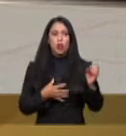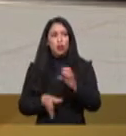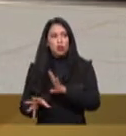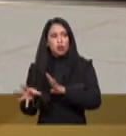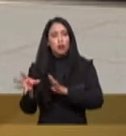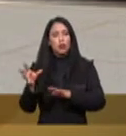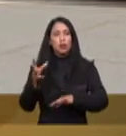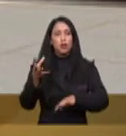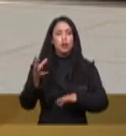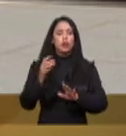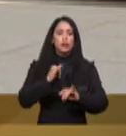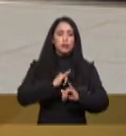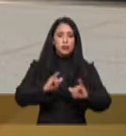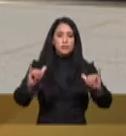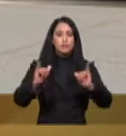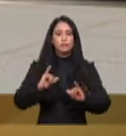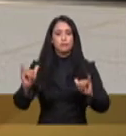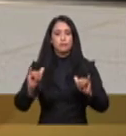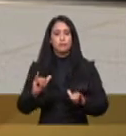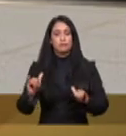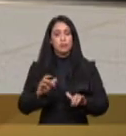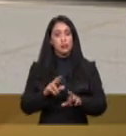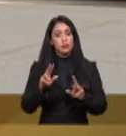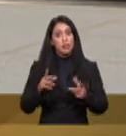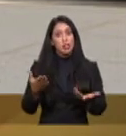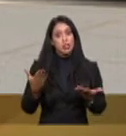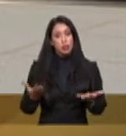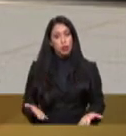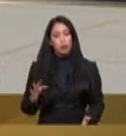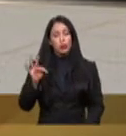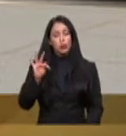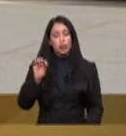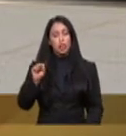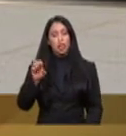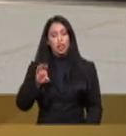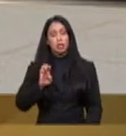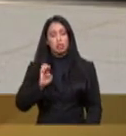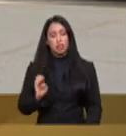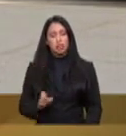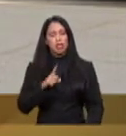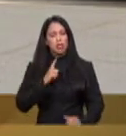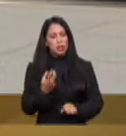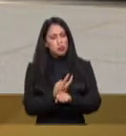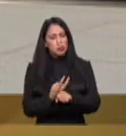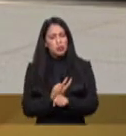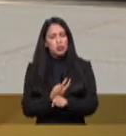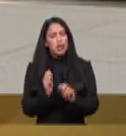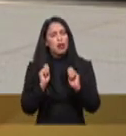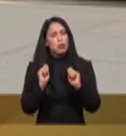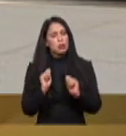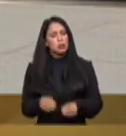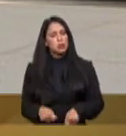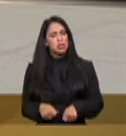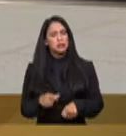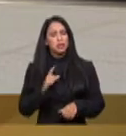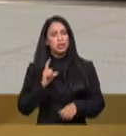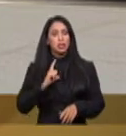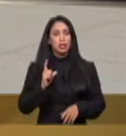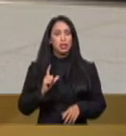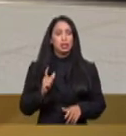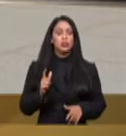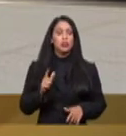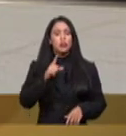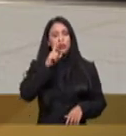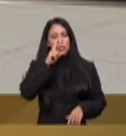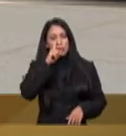fatos. Não é por outra razão que o TSE tem buscado, dentro de suas possibilidades, mitigar os graves impactos